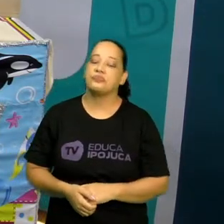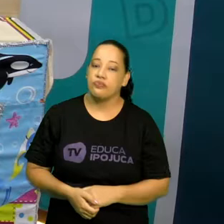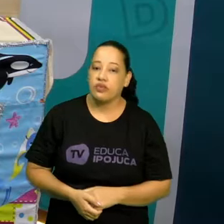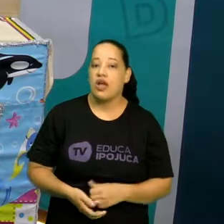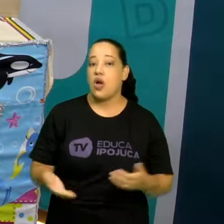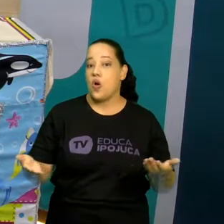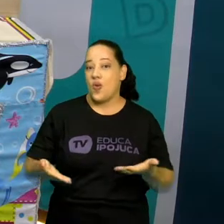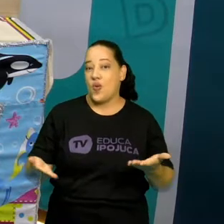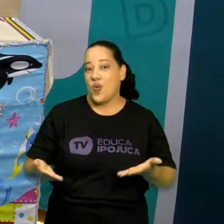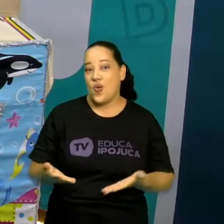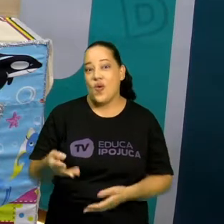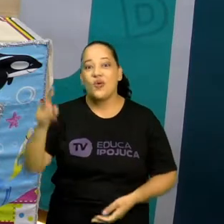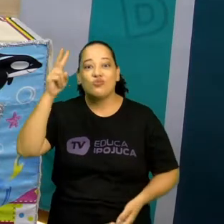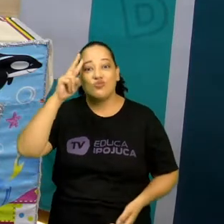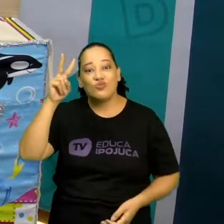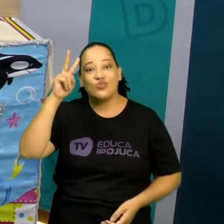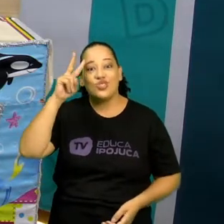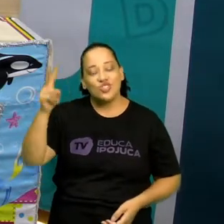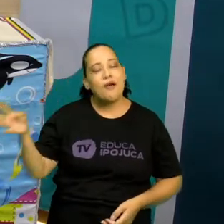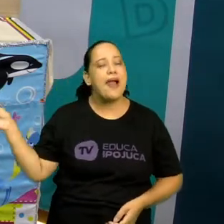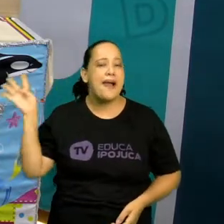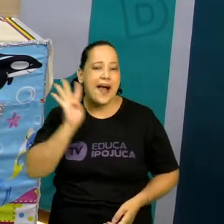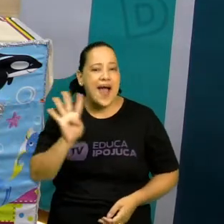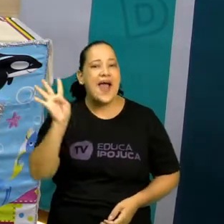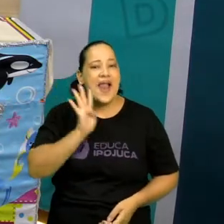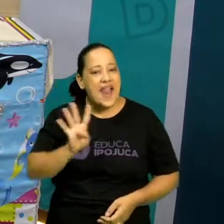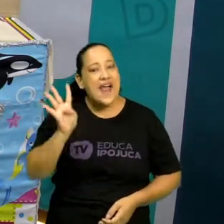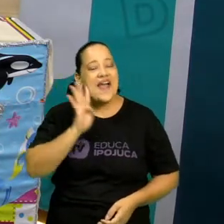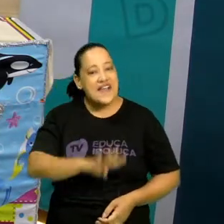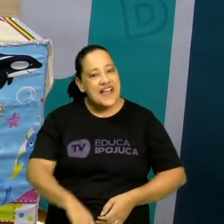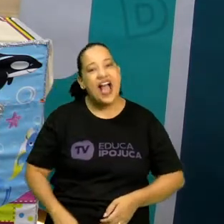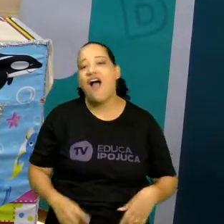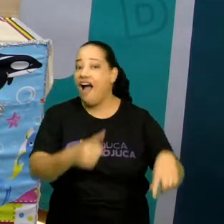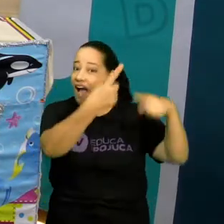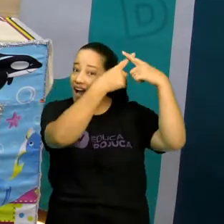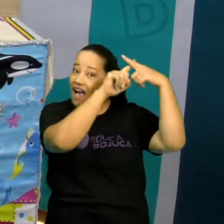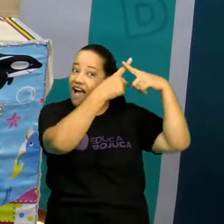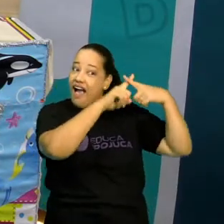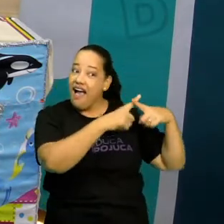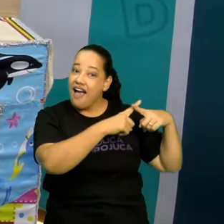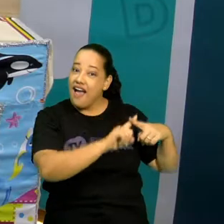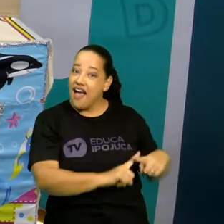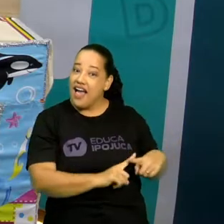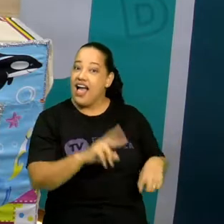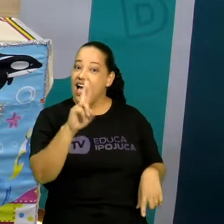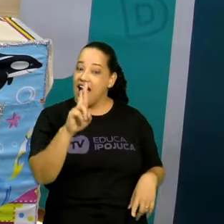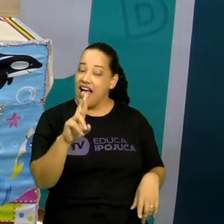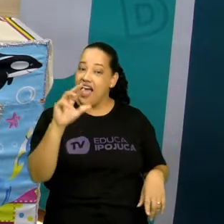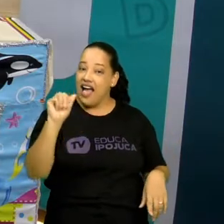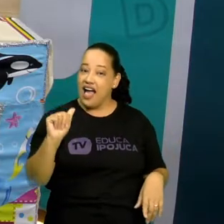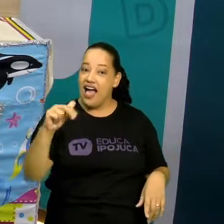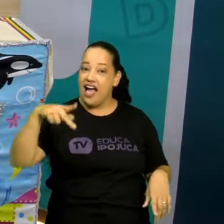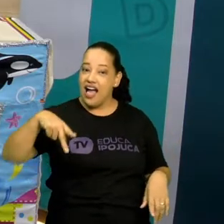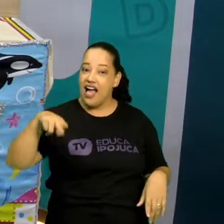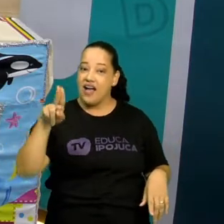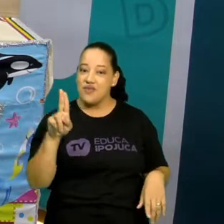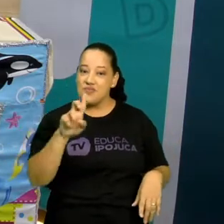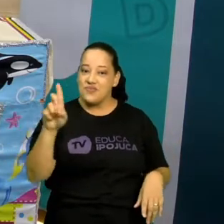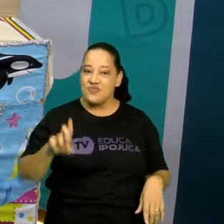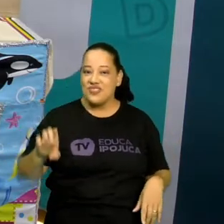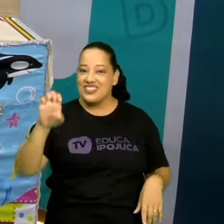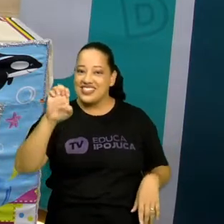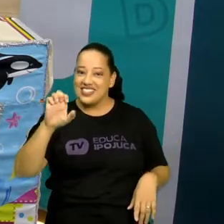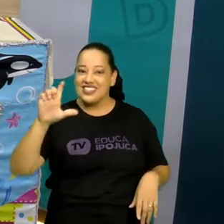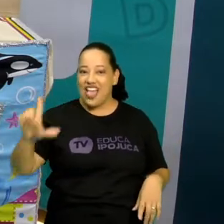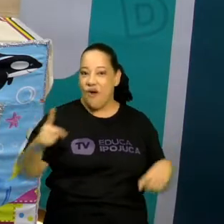a nossa história de hoje é uma história bem legal a história da Rapunzel certo então